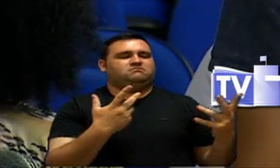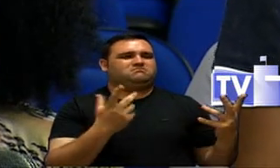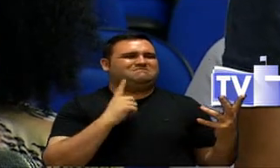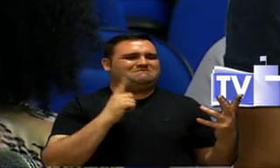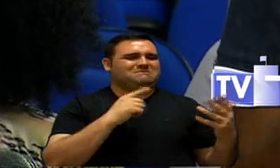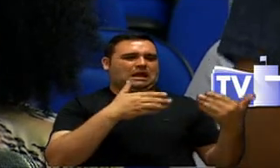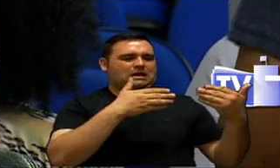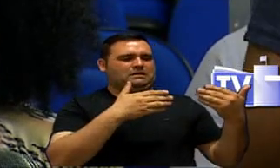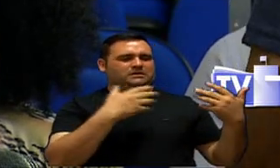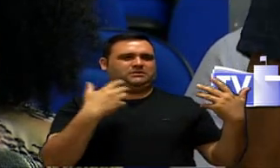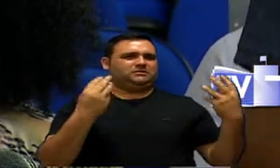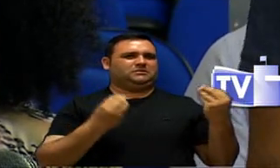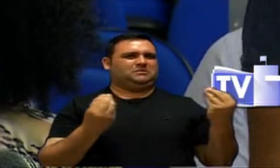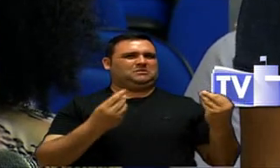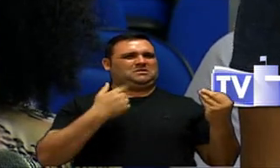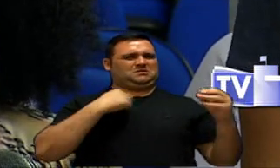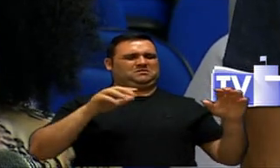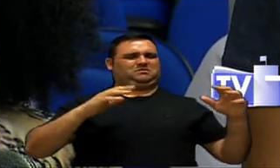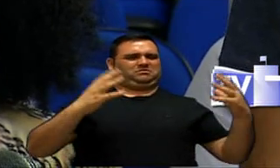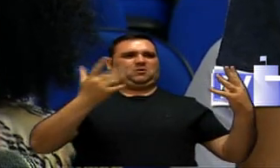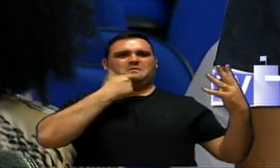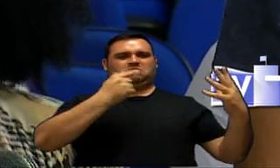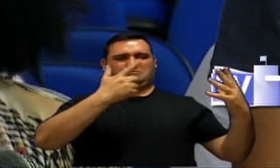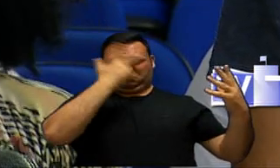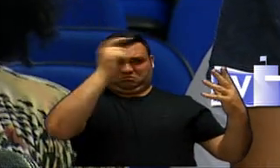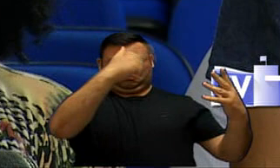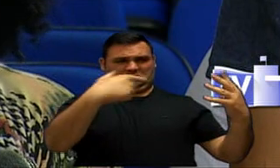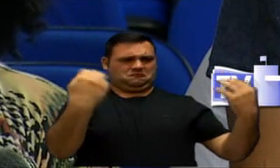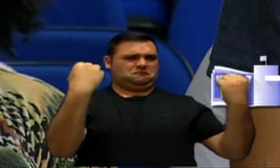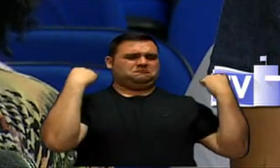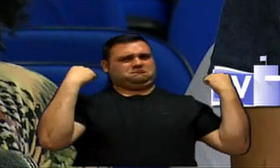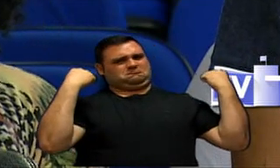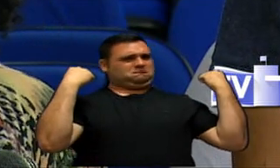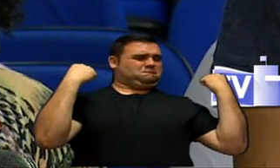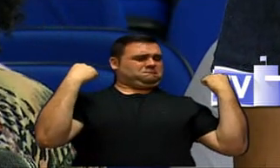e eu dei um jeito e escapei.